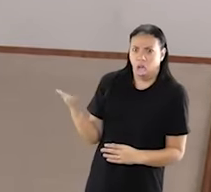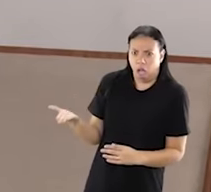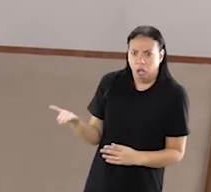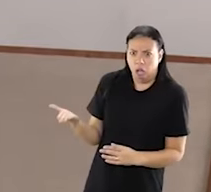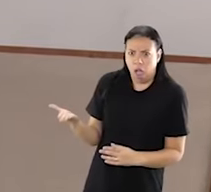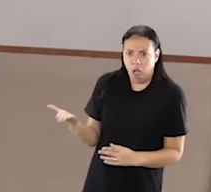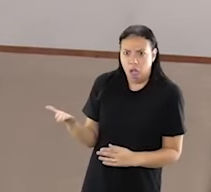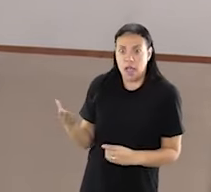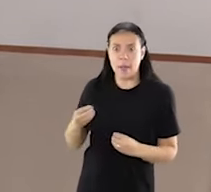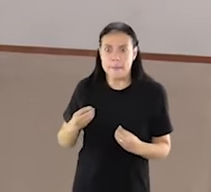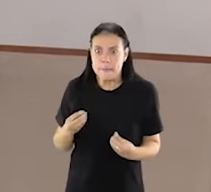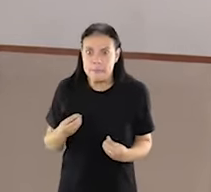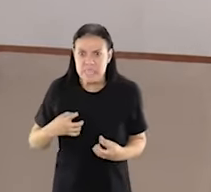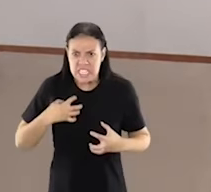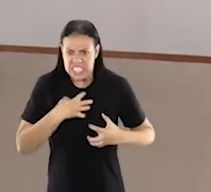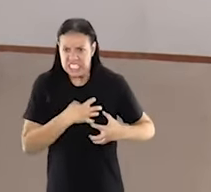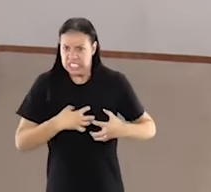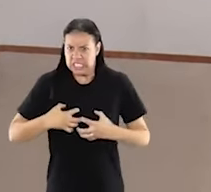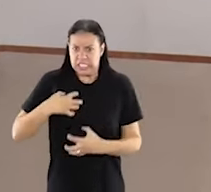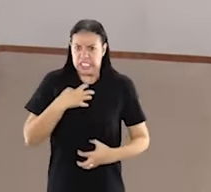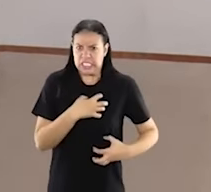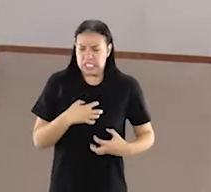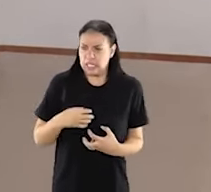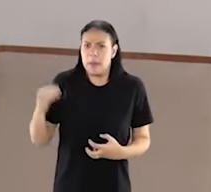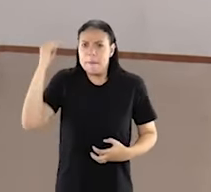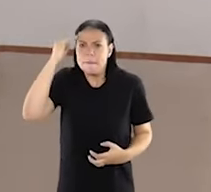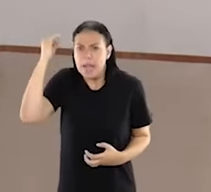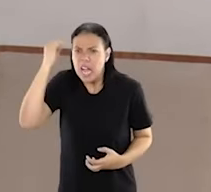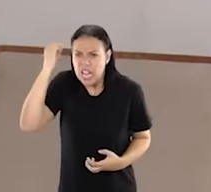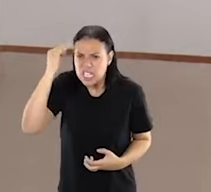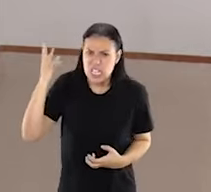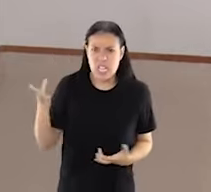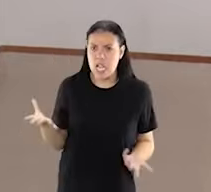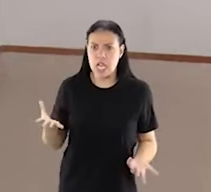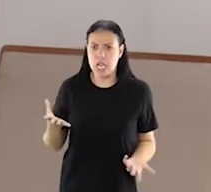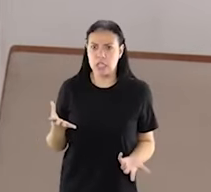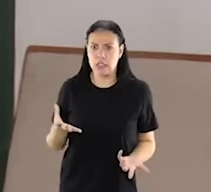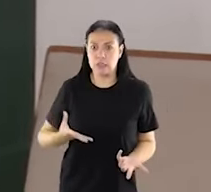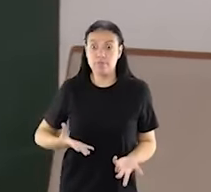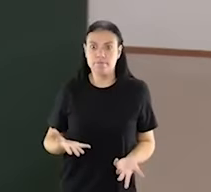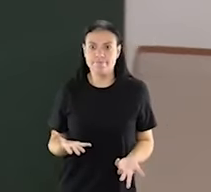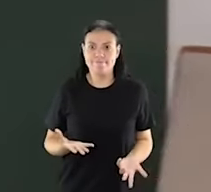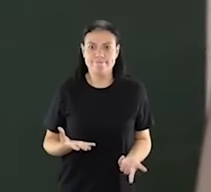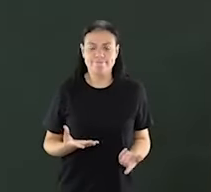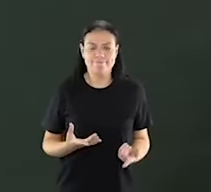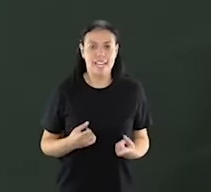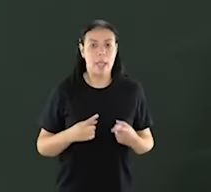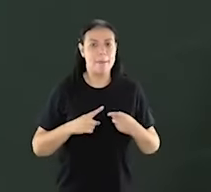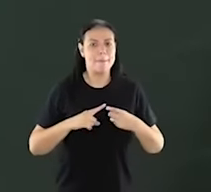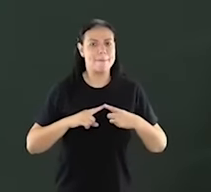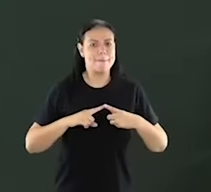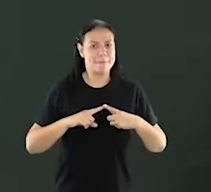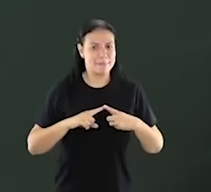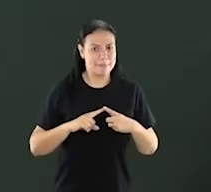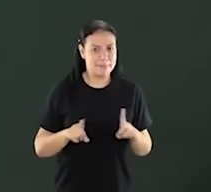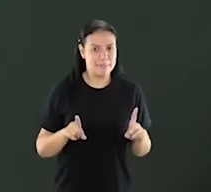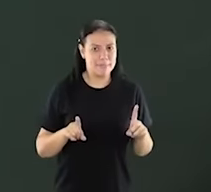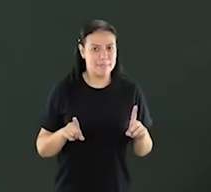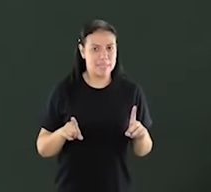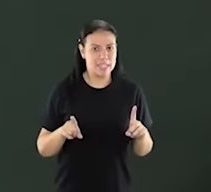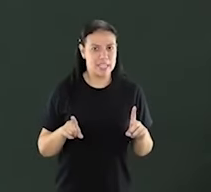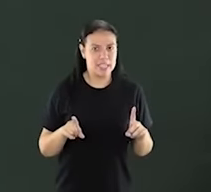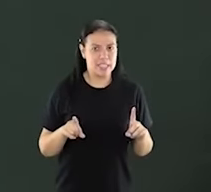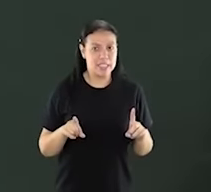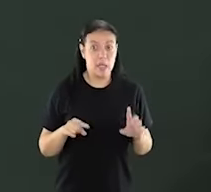12, ele fica irritadíssimo com ela. Irritadíssimo. E é nesse contexto que a Bíblia diz que ele era